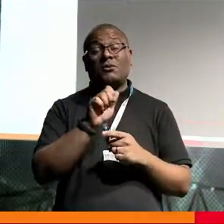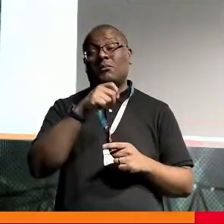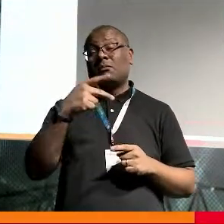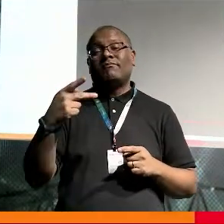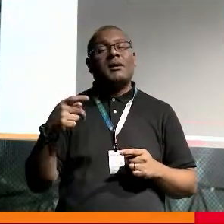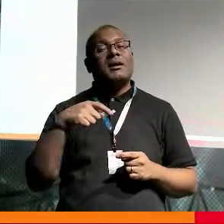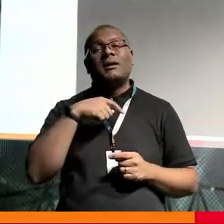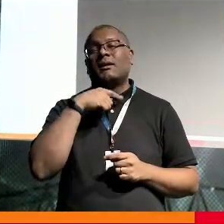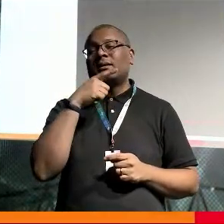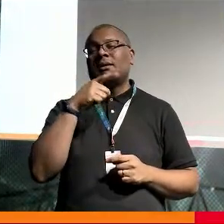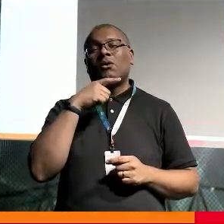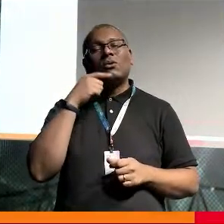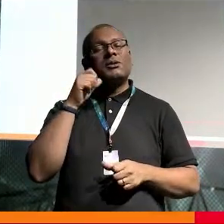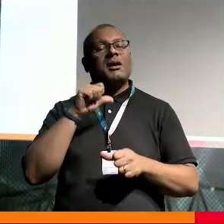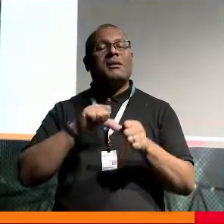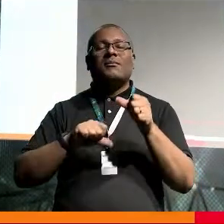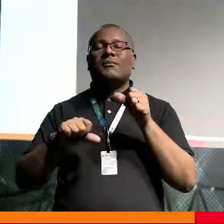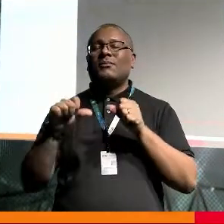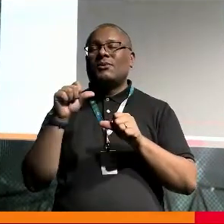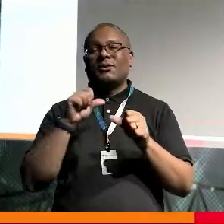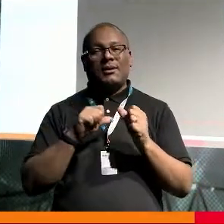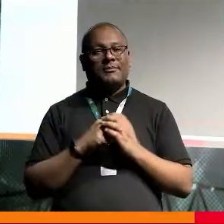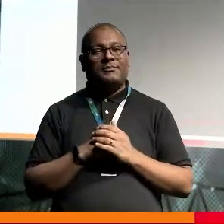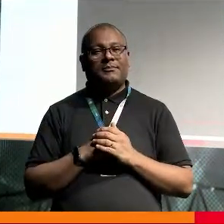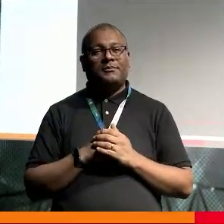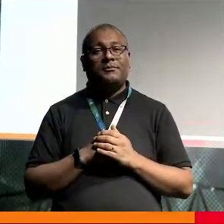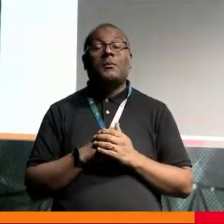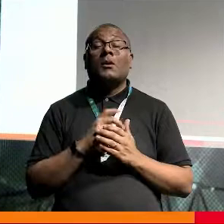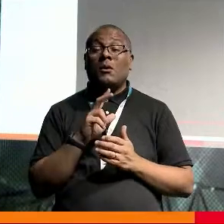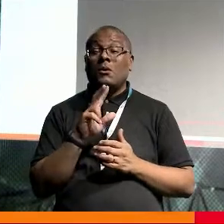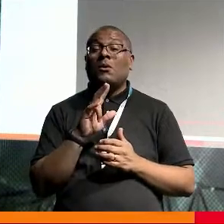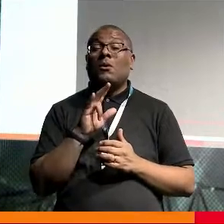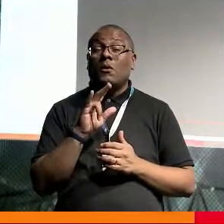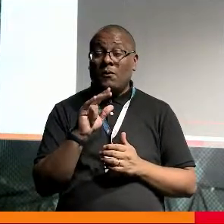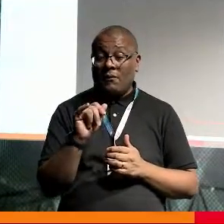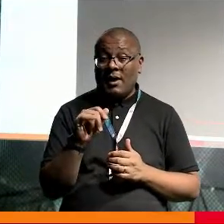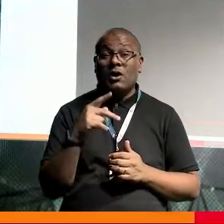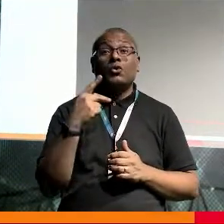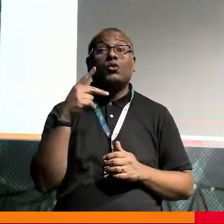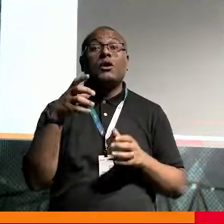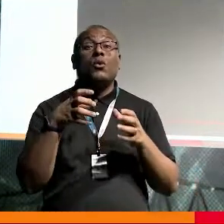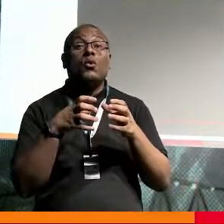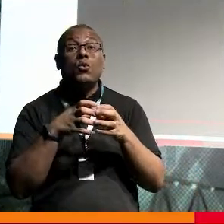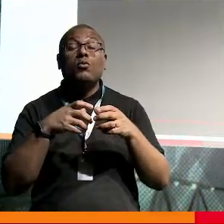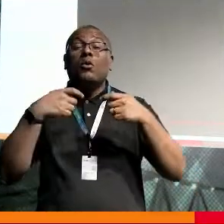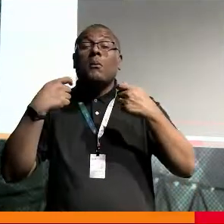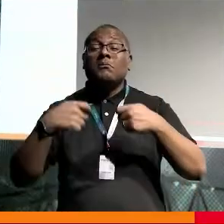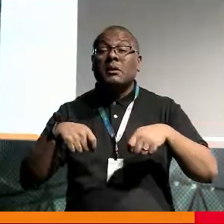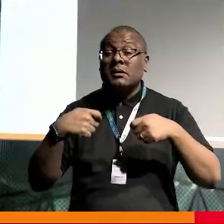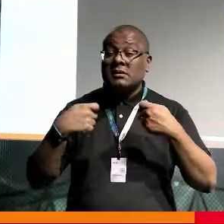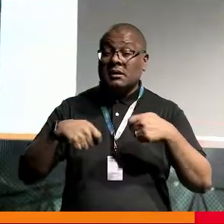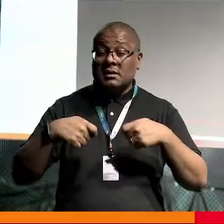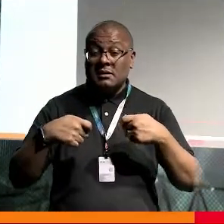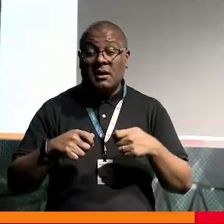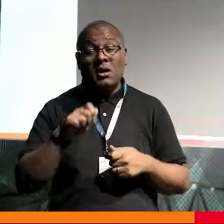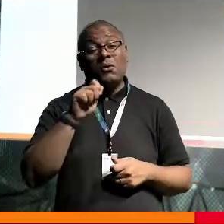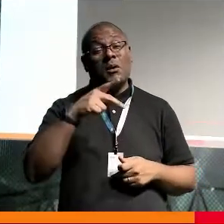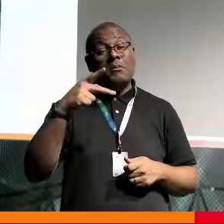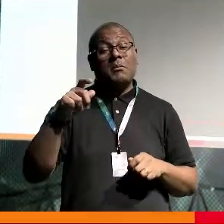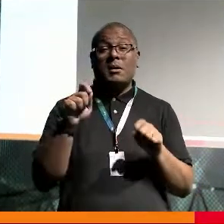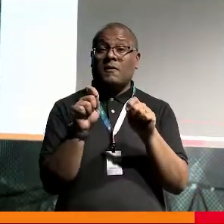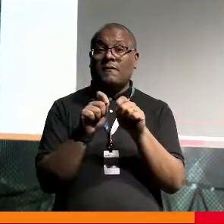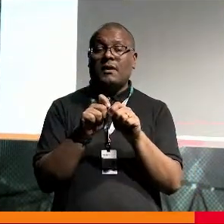você não consegue arrumar esse bug. Tá? Então, vai muito do que o seu time precisa e do que o seu aplicativo